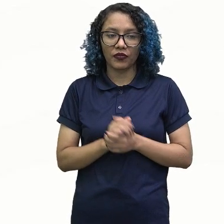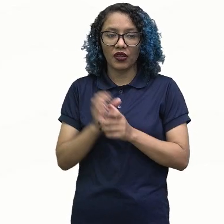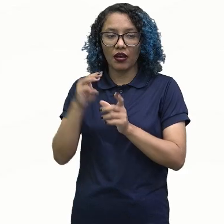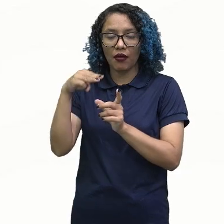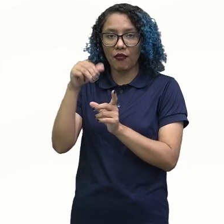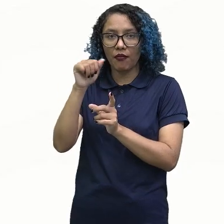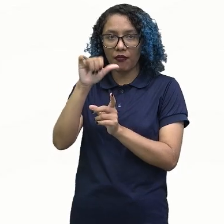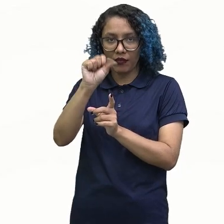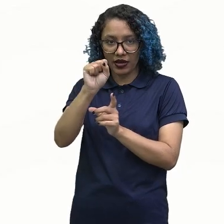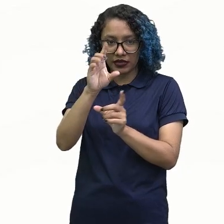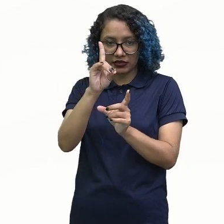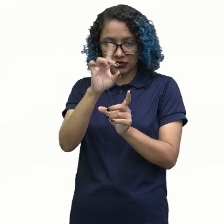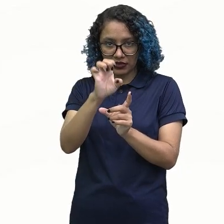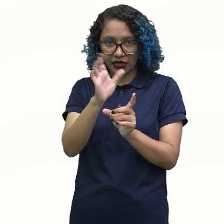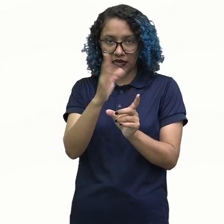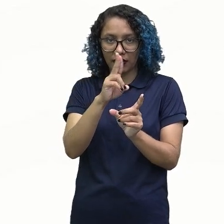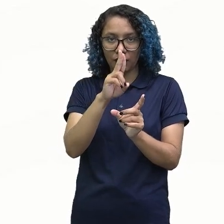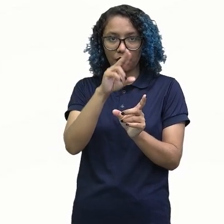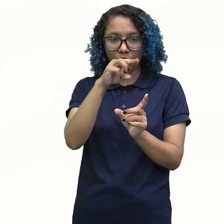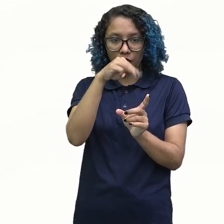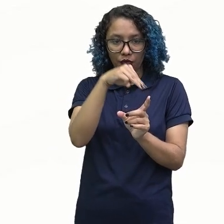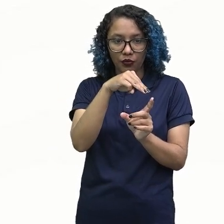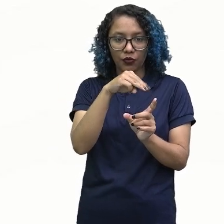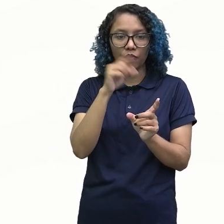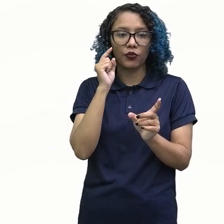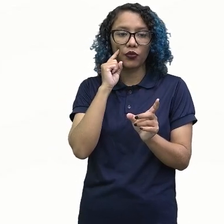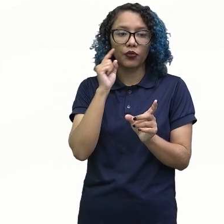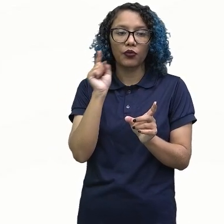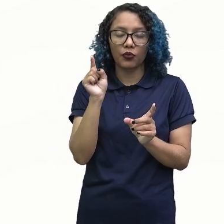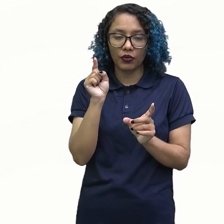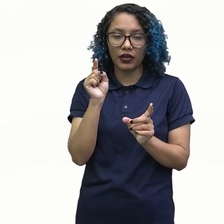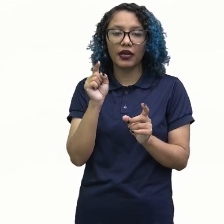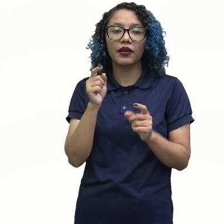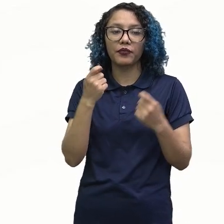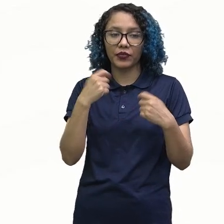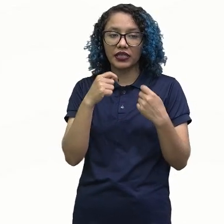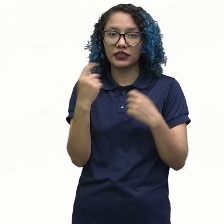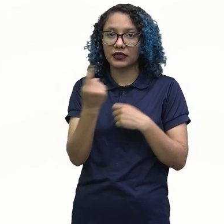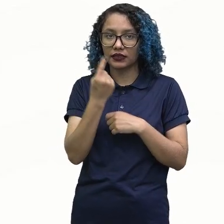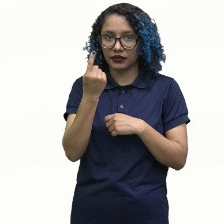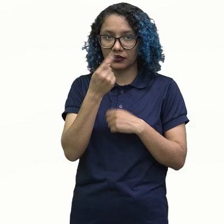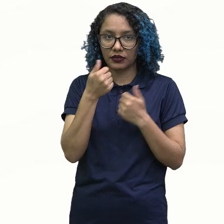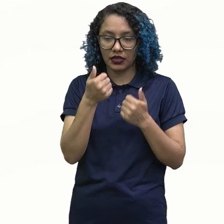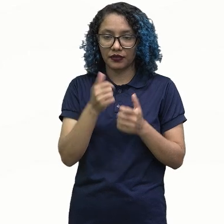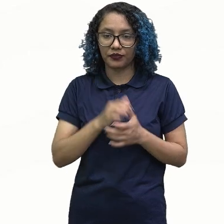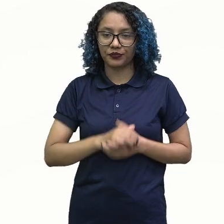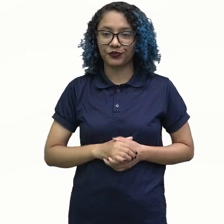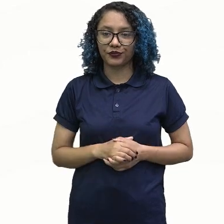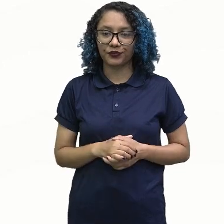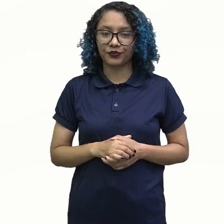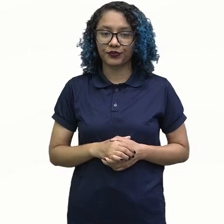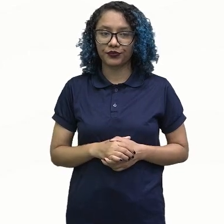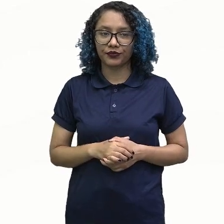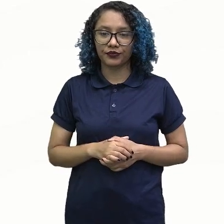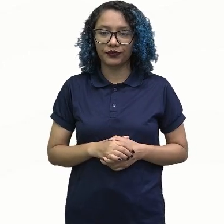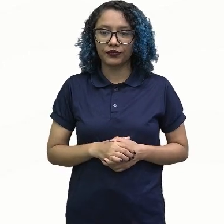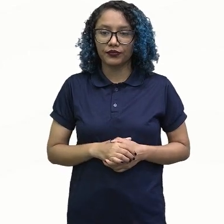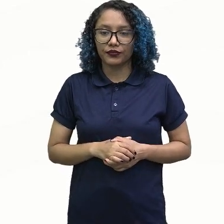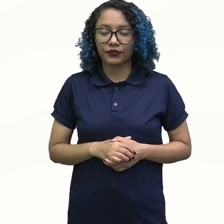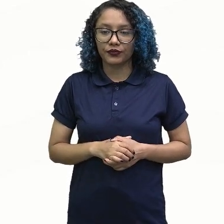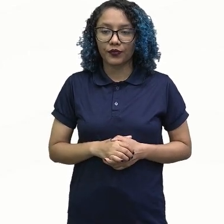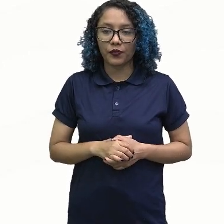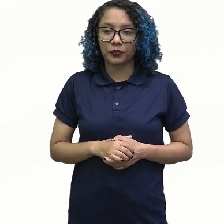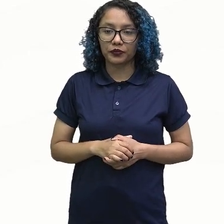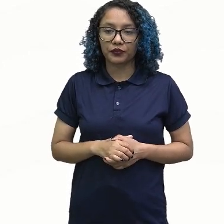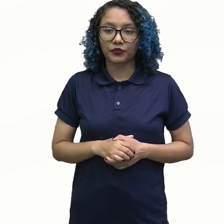essa expressão aproximativa, vai estar no singular, certo? Mais de um sujeito correu